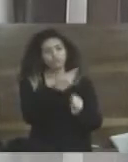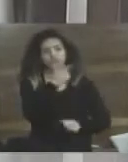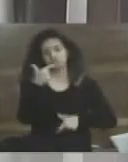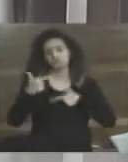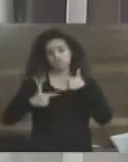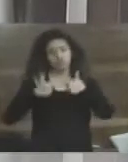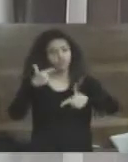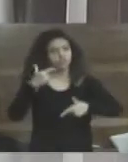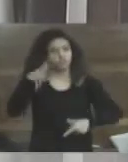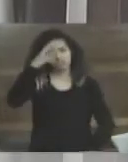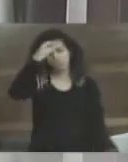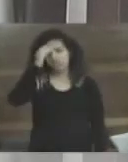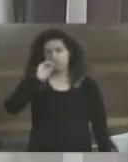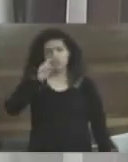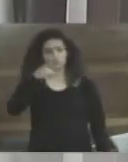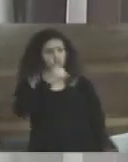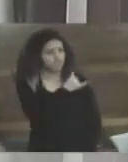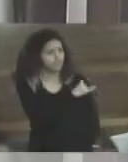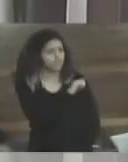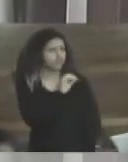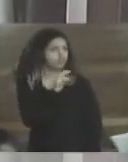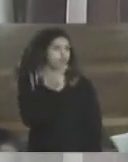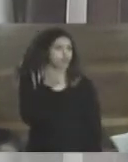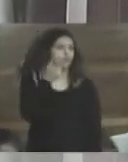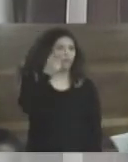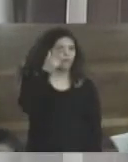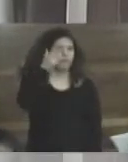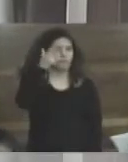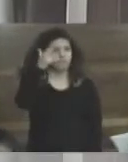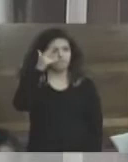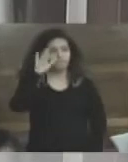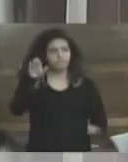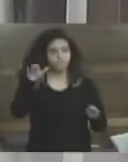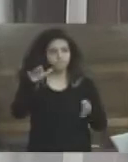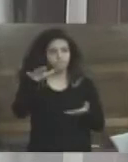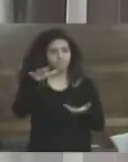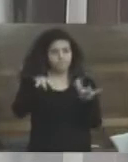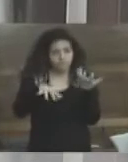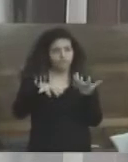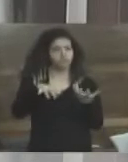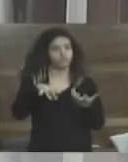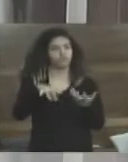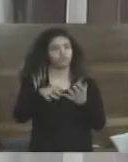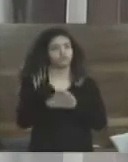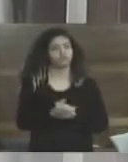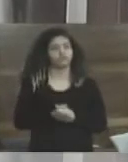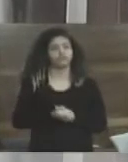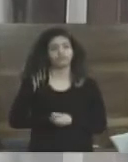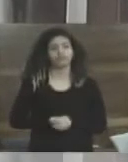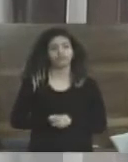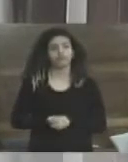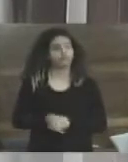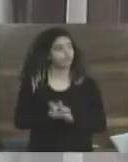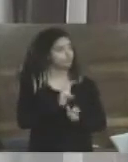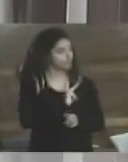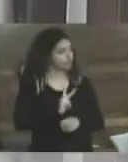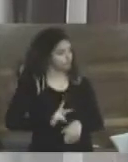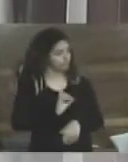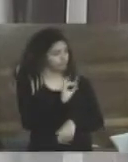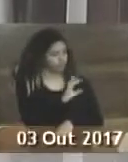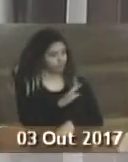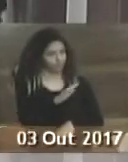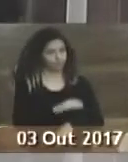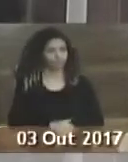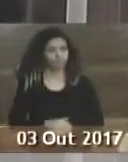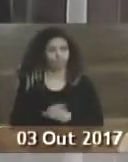seja, em Angra, no Rio, em Brasília, para que Brasfels volte e volte do tamanho que a gente merece. Presidente, fico por aqui, essas são as